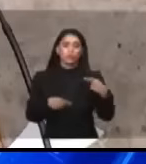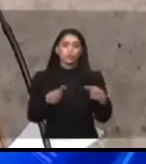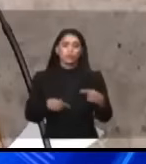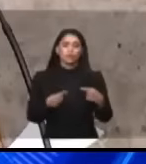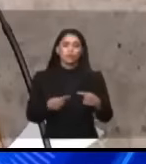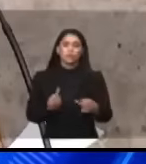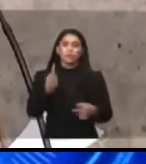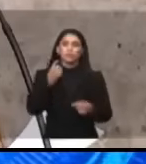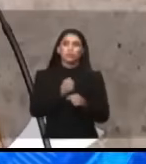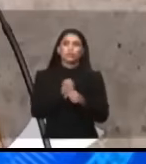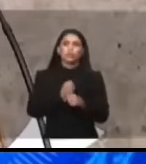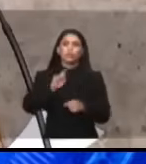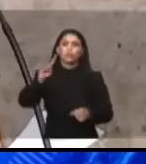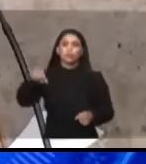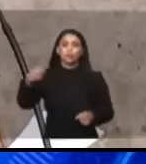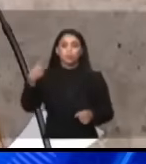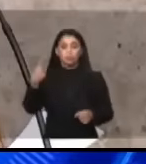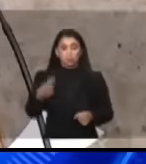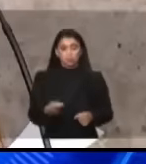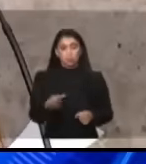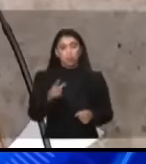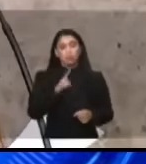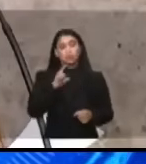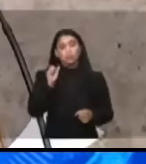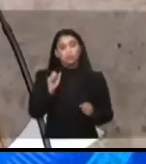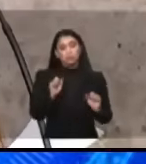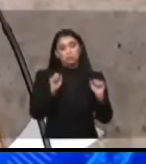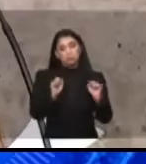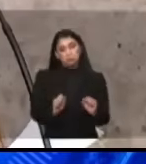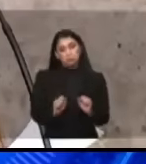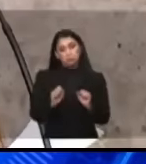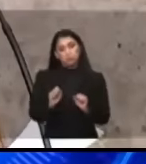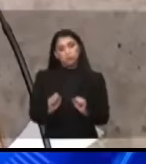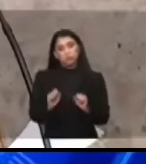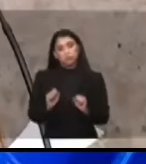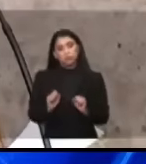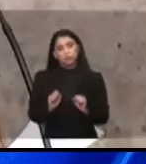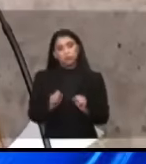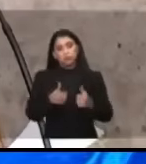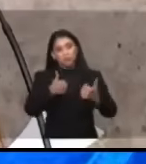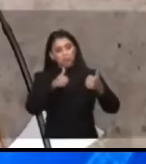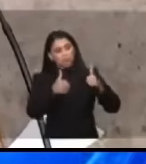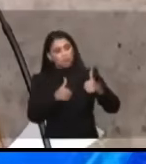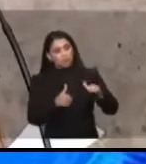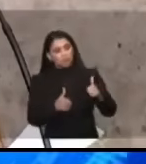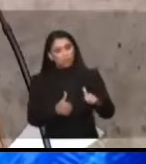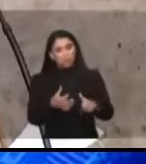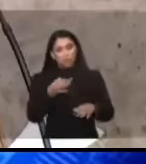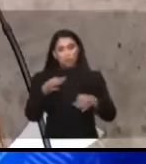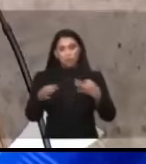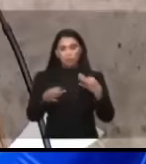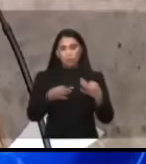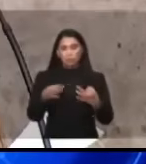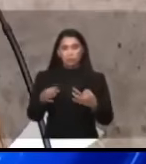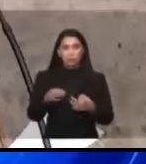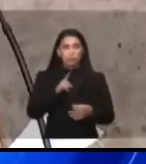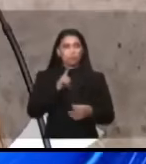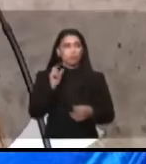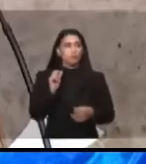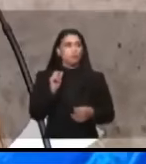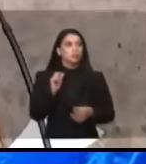de um ano depois, que as posições pudessem até eventualmente ser revistas ou, no caso, né,